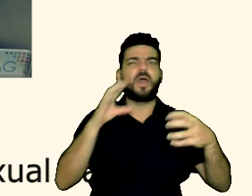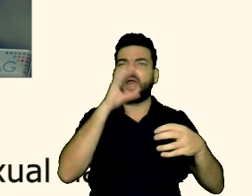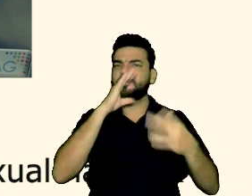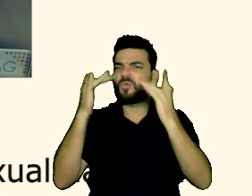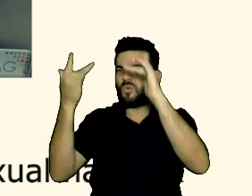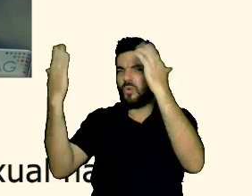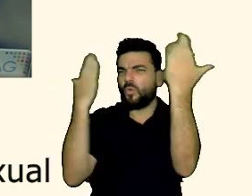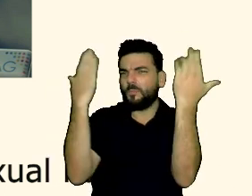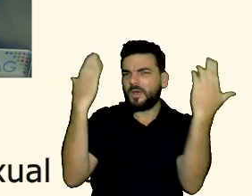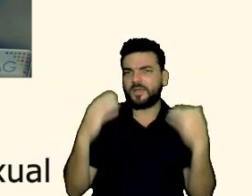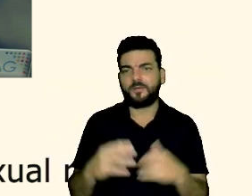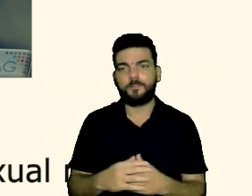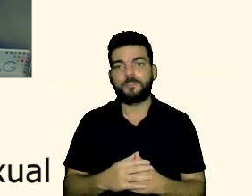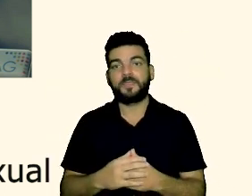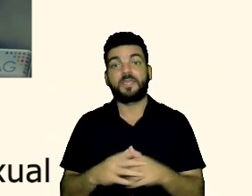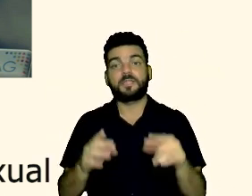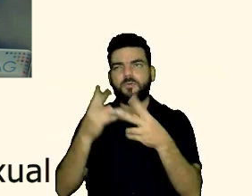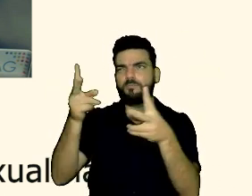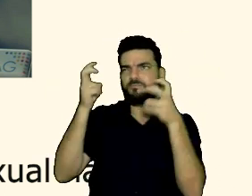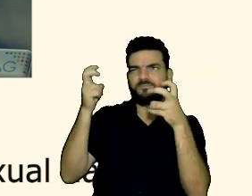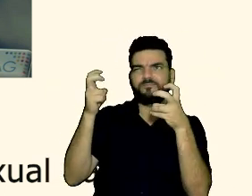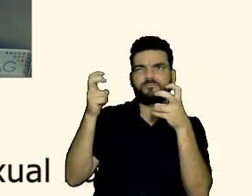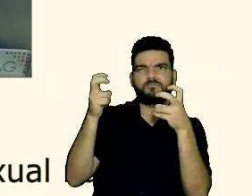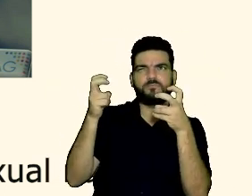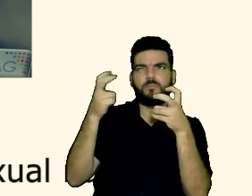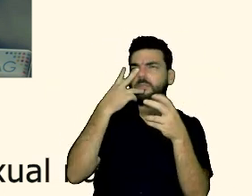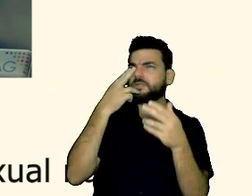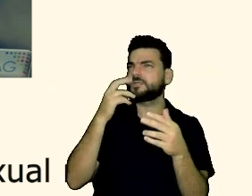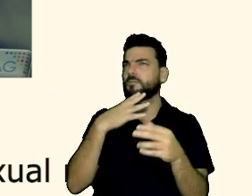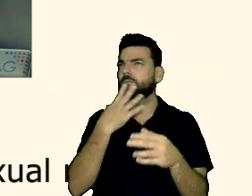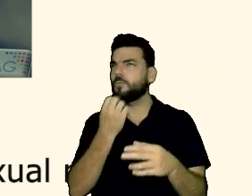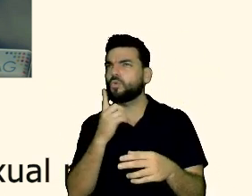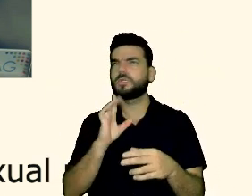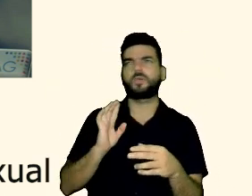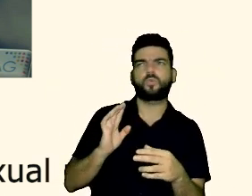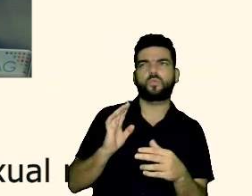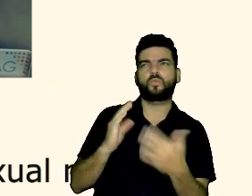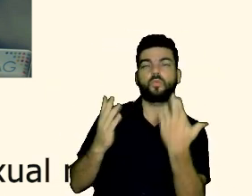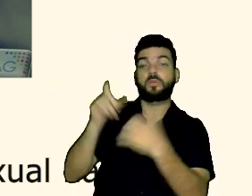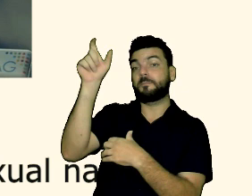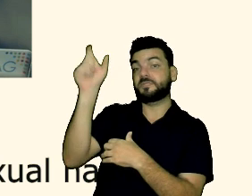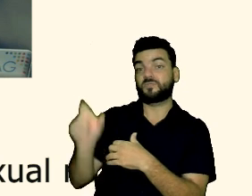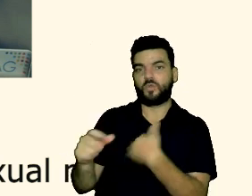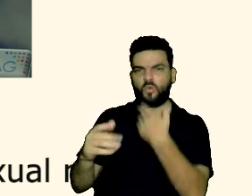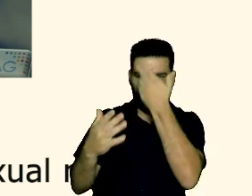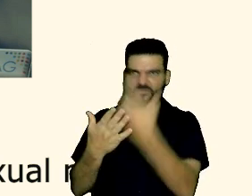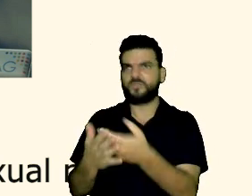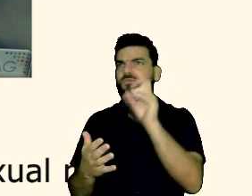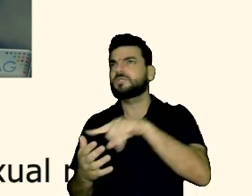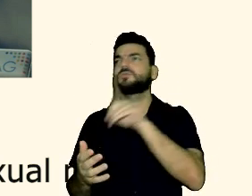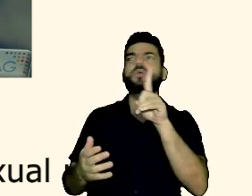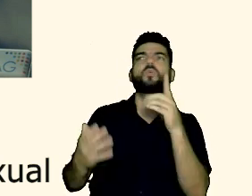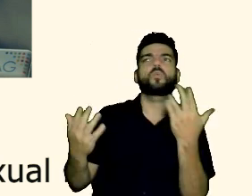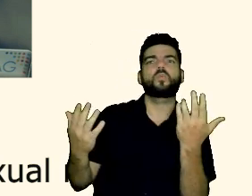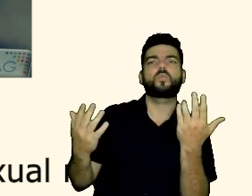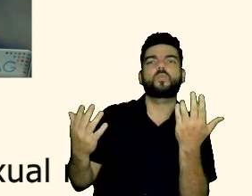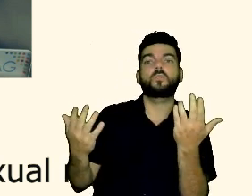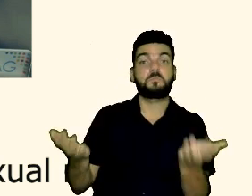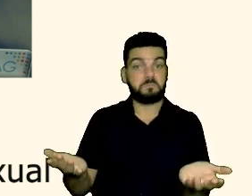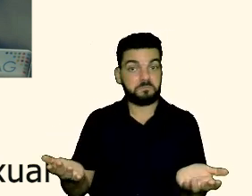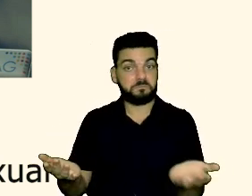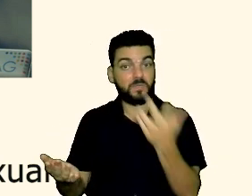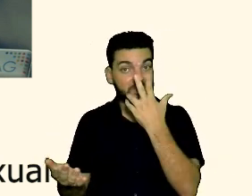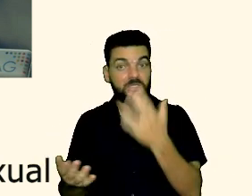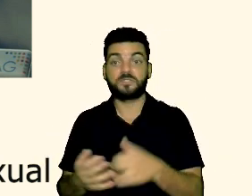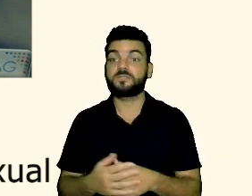ou não gosta da pessoa. Confio ou não confio, gosto ou não gosto. É um mecanismo tão rápido que nós não temos esse controle.